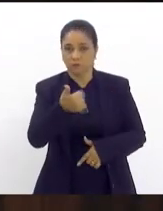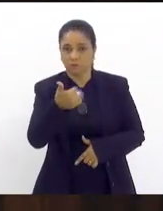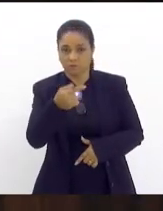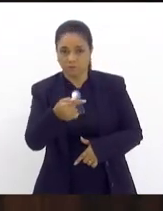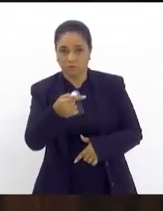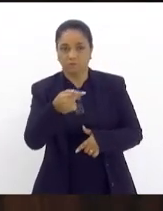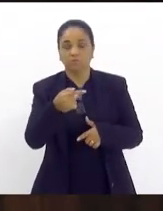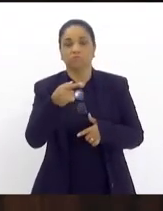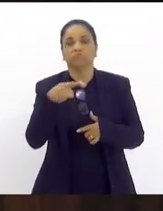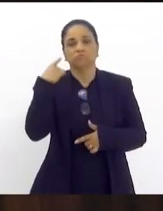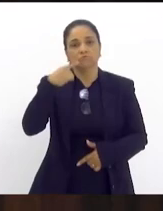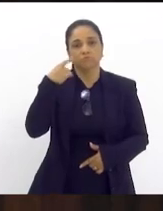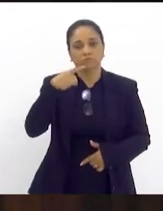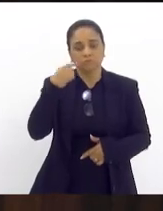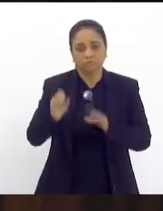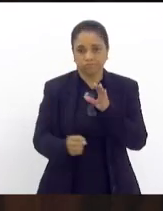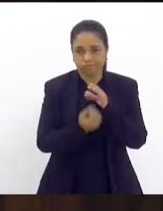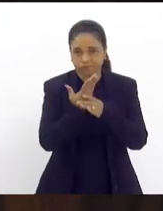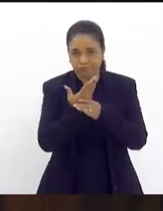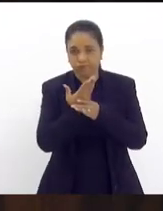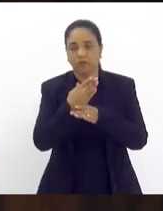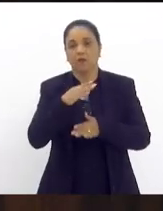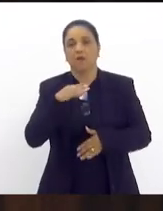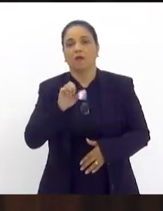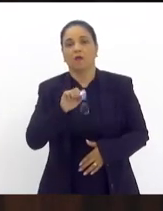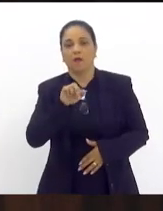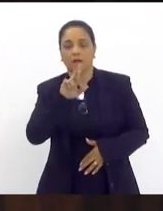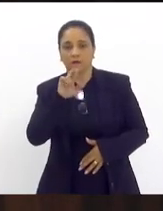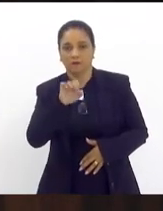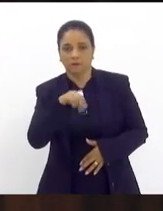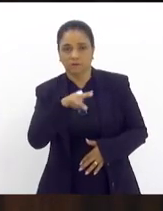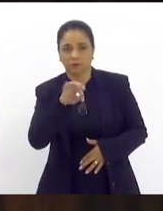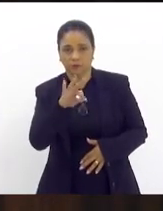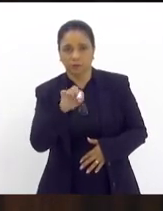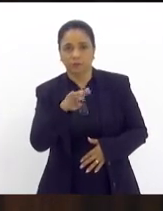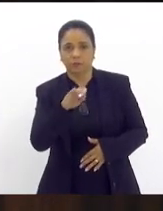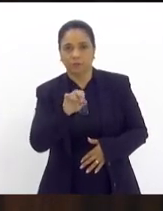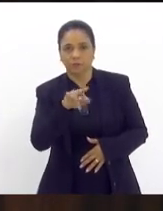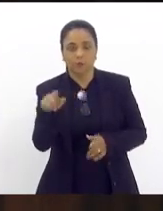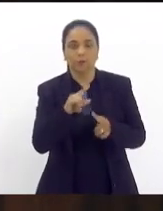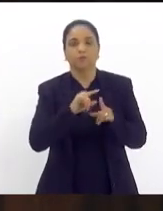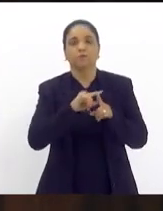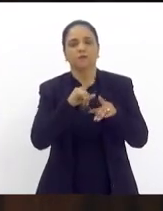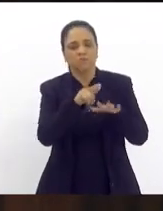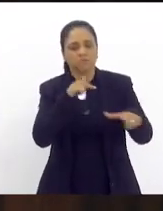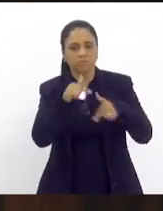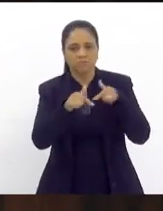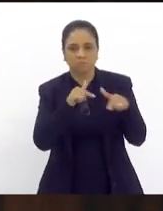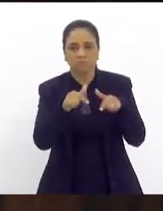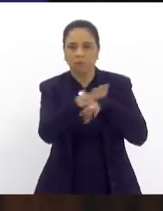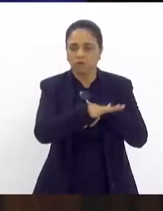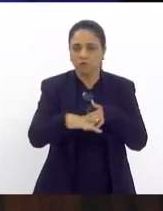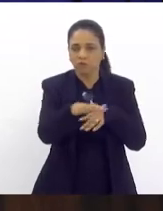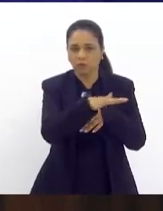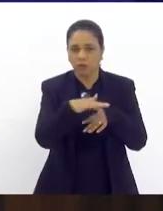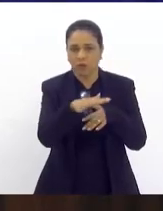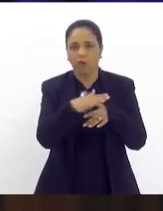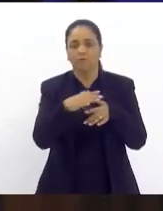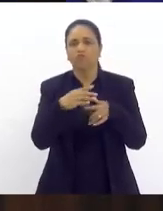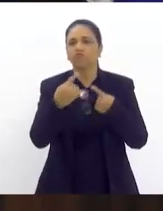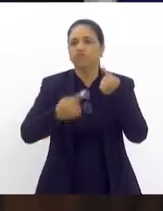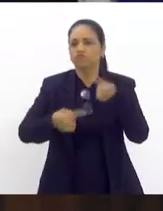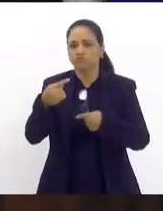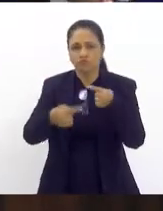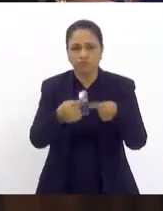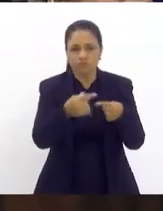arames Brito que cria o programa emprego Regional e da outras providências em discussão não obviamente